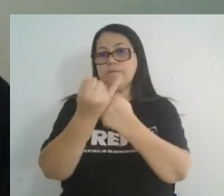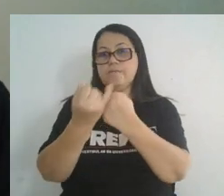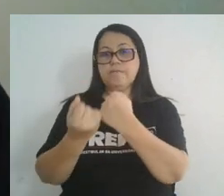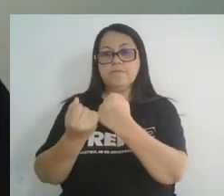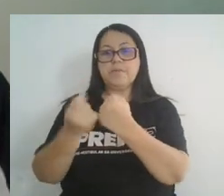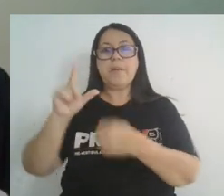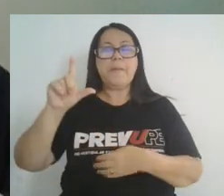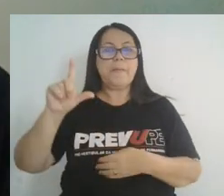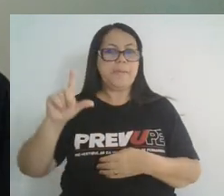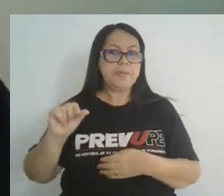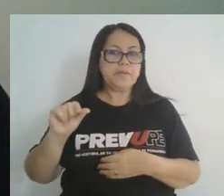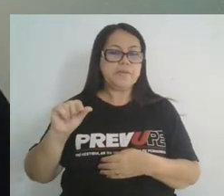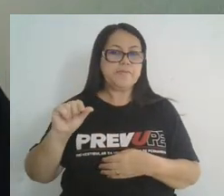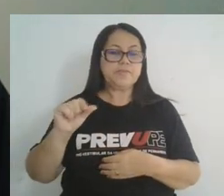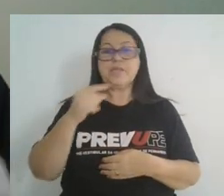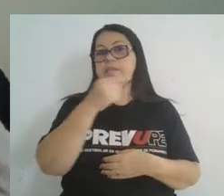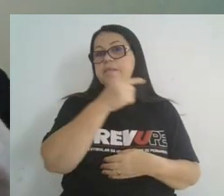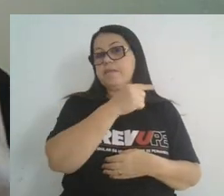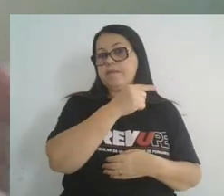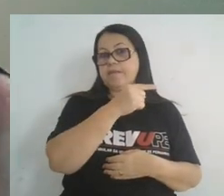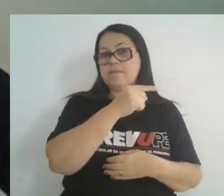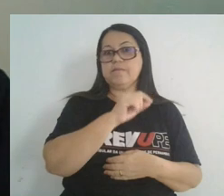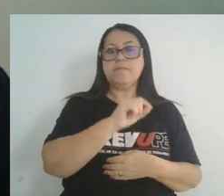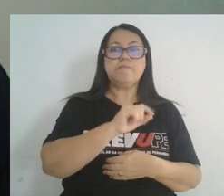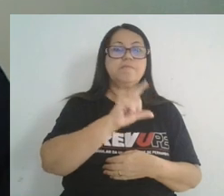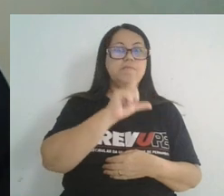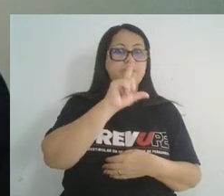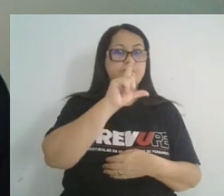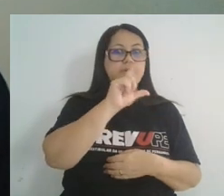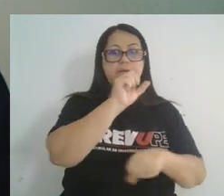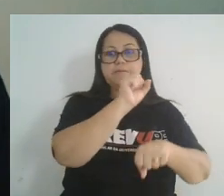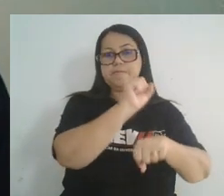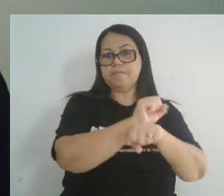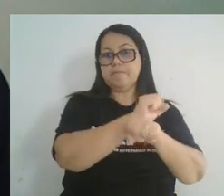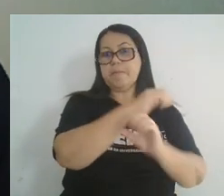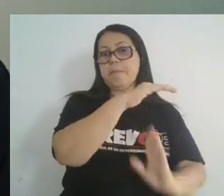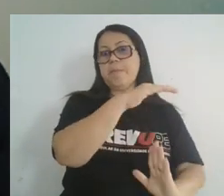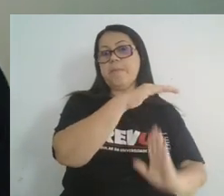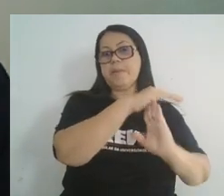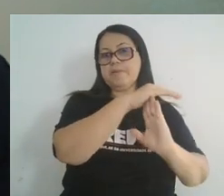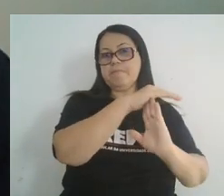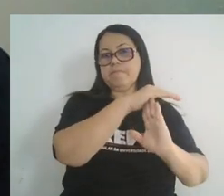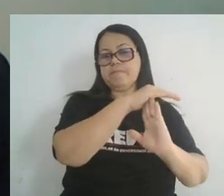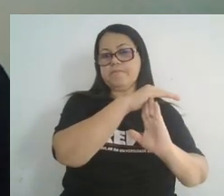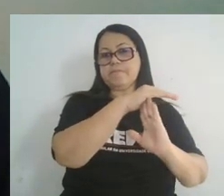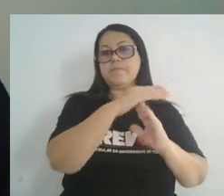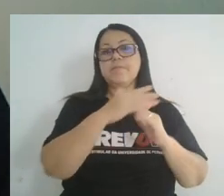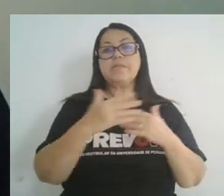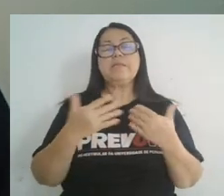cinética é menor do que a magnitude da força de atrito estática